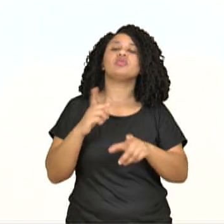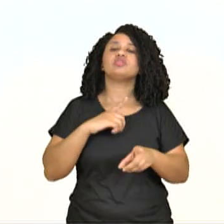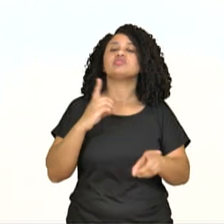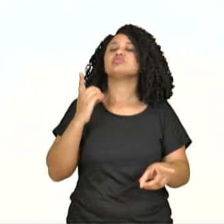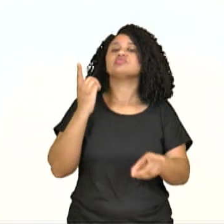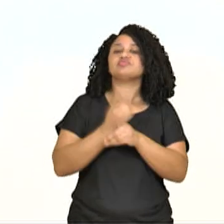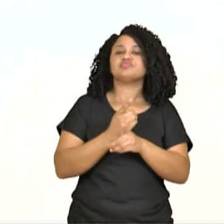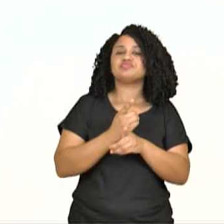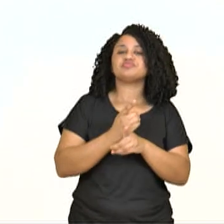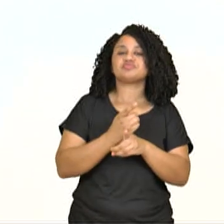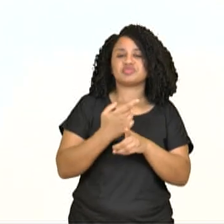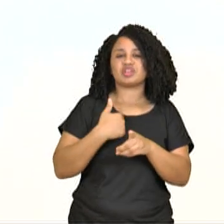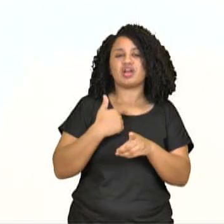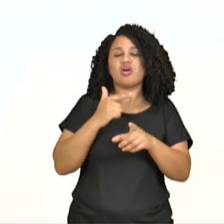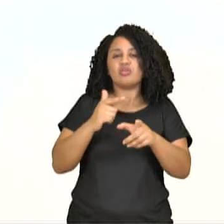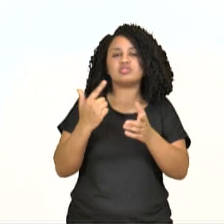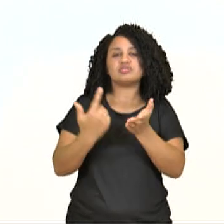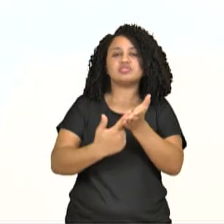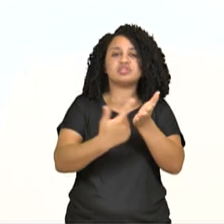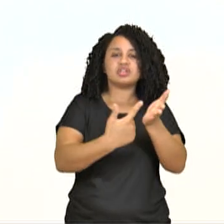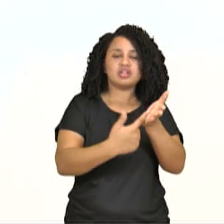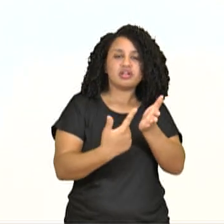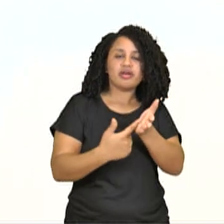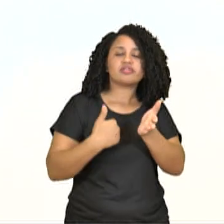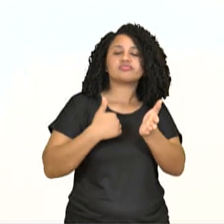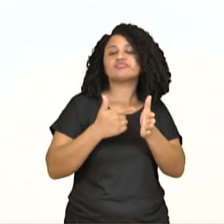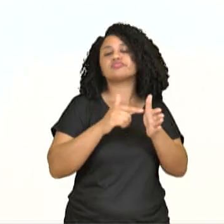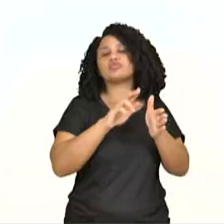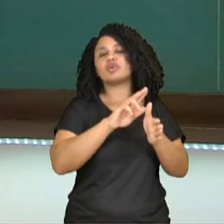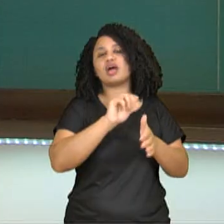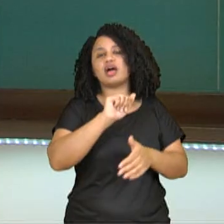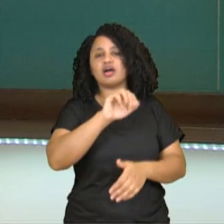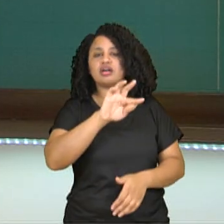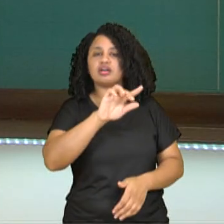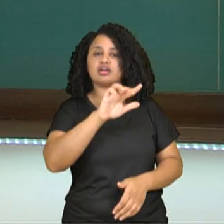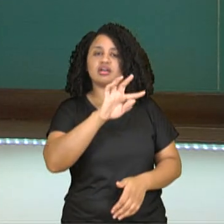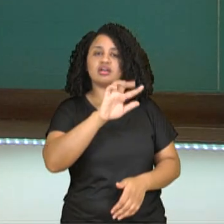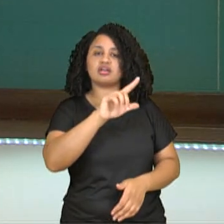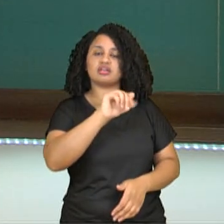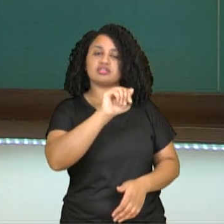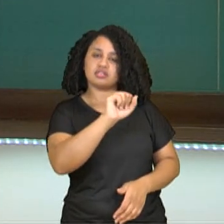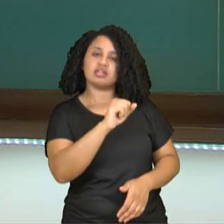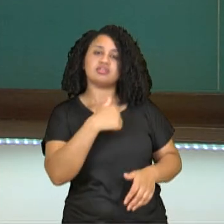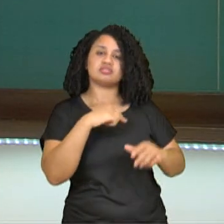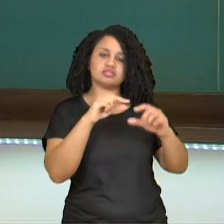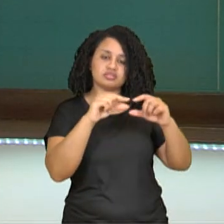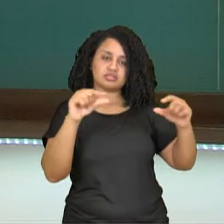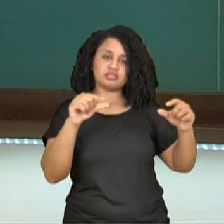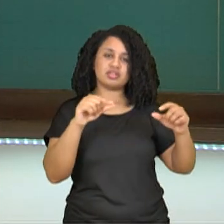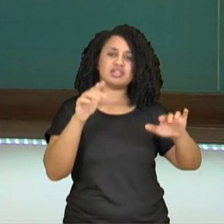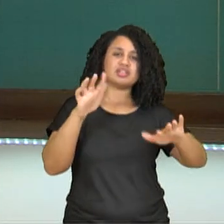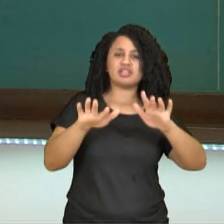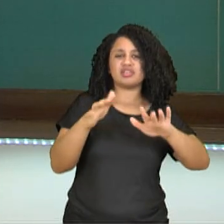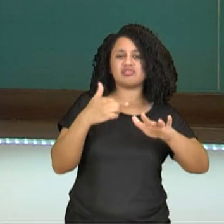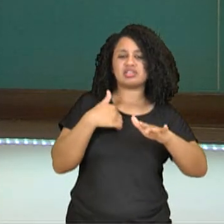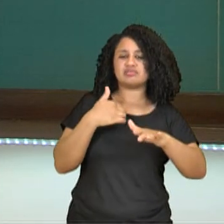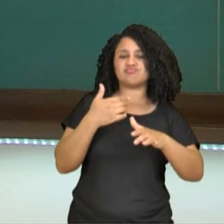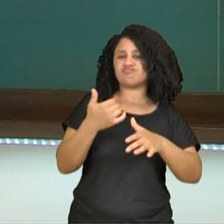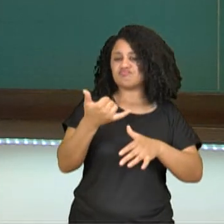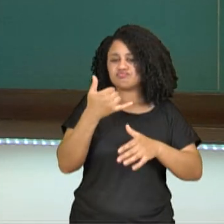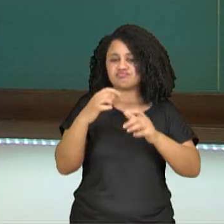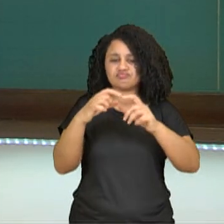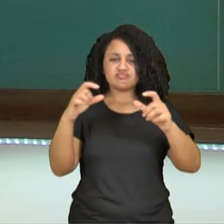de 1991, página 75. Talvez a resolução do seu telefone ou do